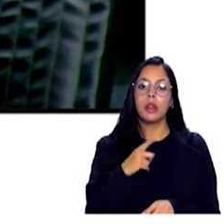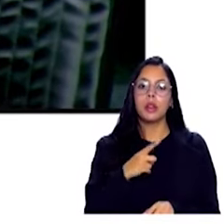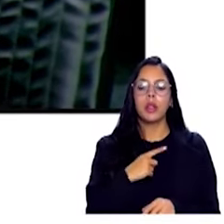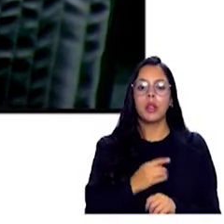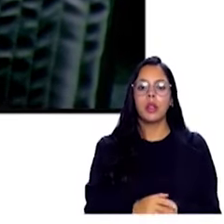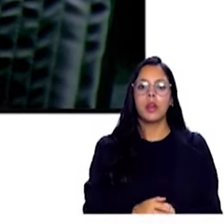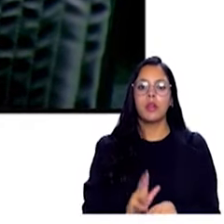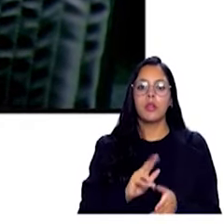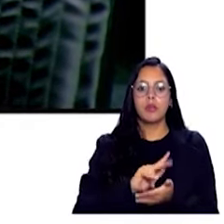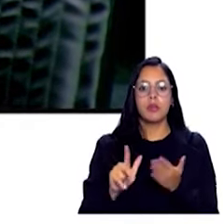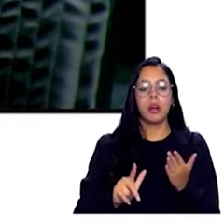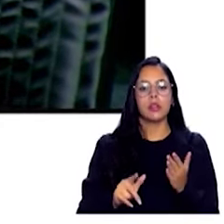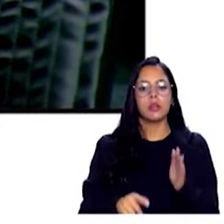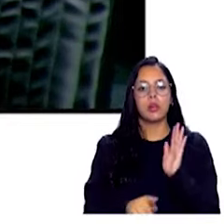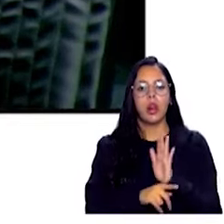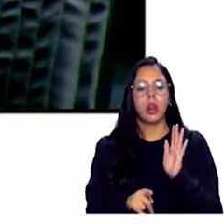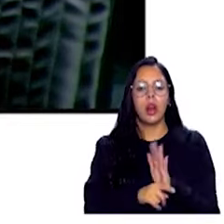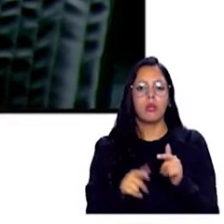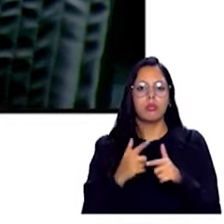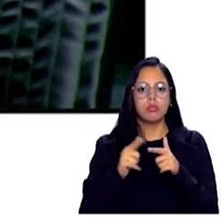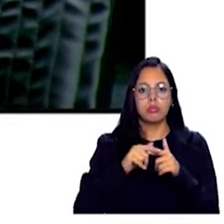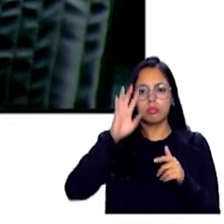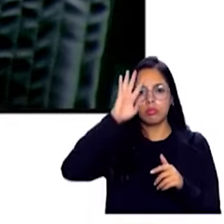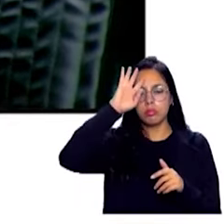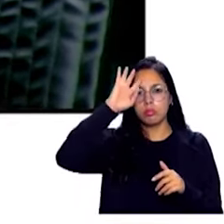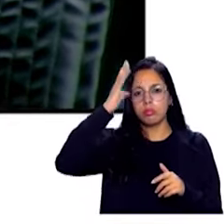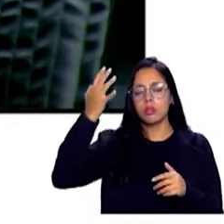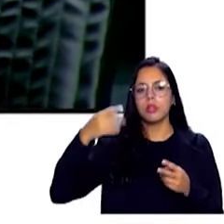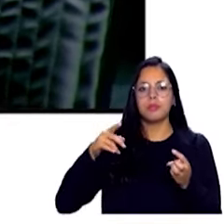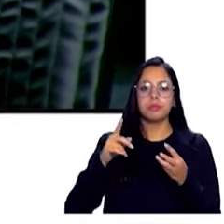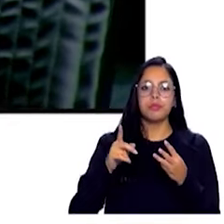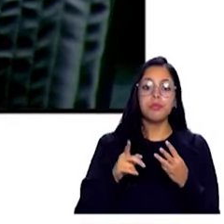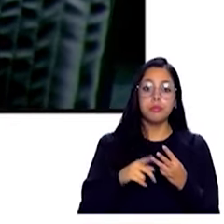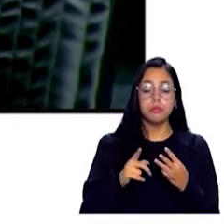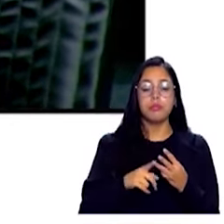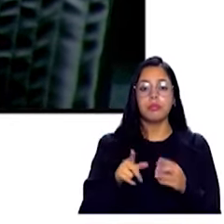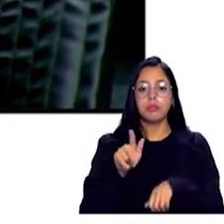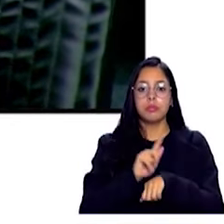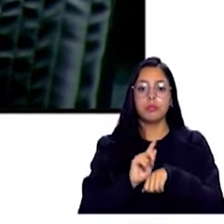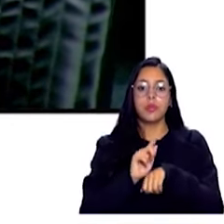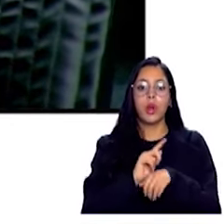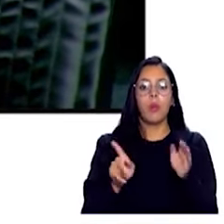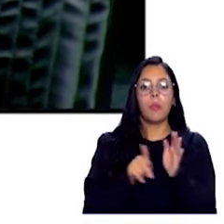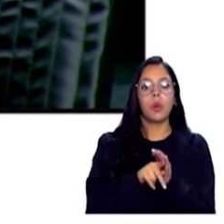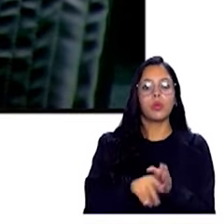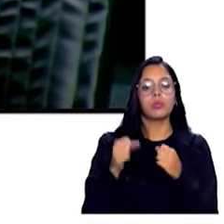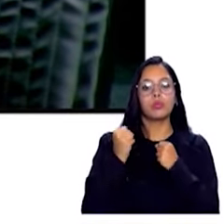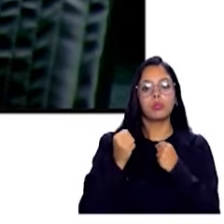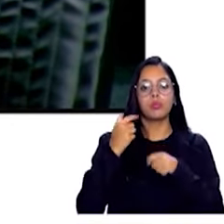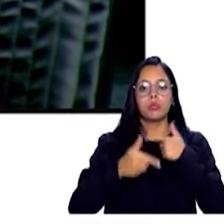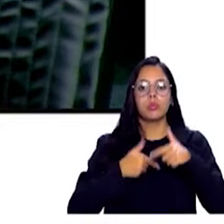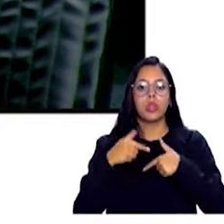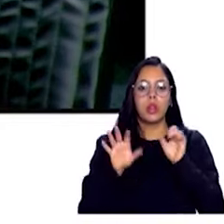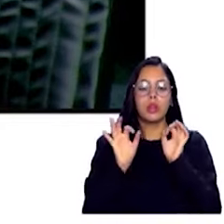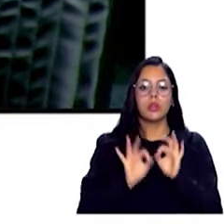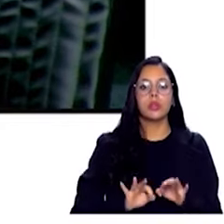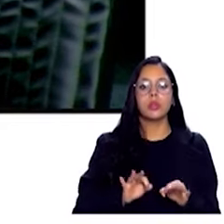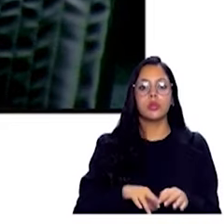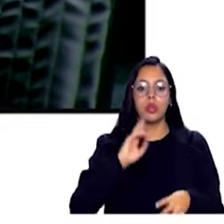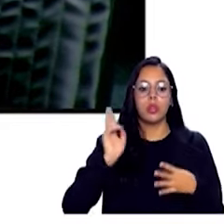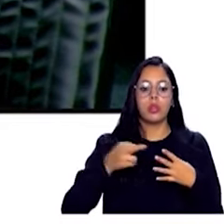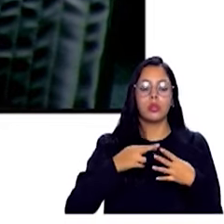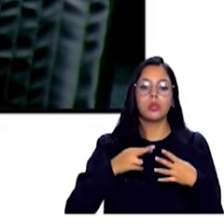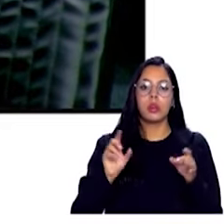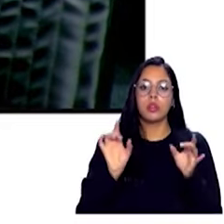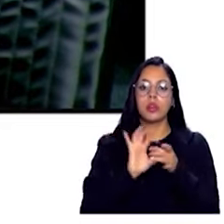existem terceiro lugar gerir de modo adequado a força de trabalho e os recursos que estão disponibilizados para